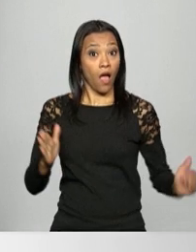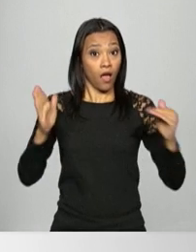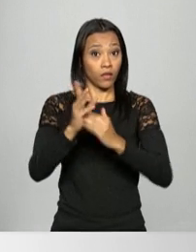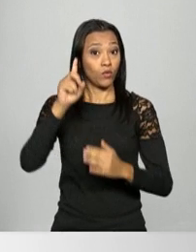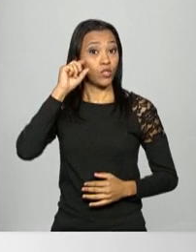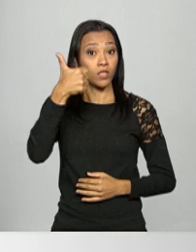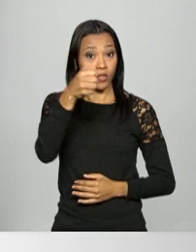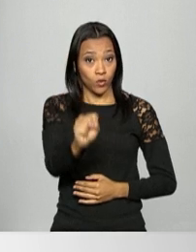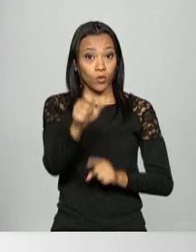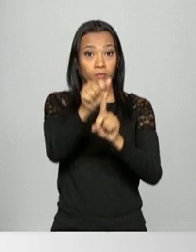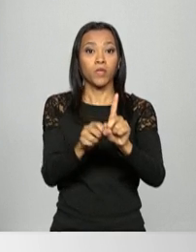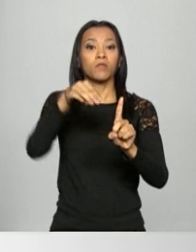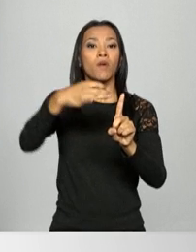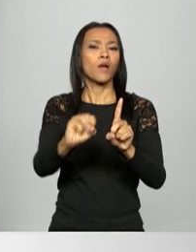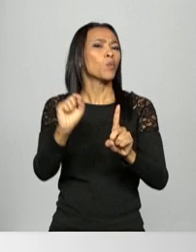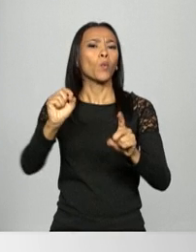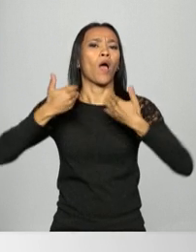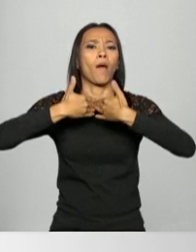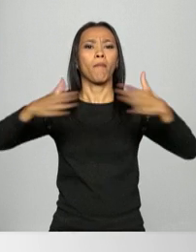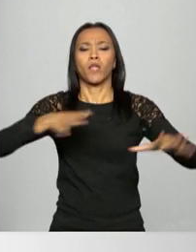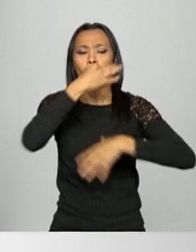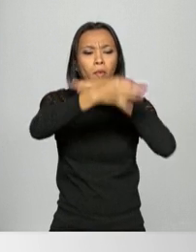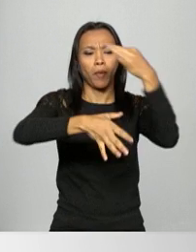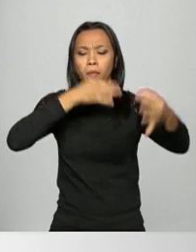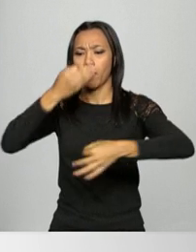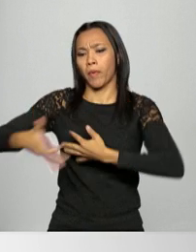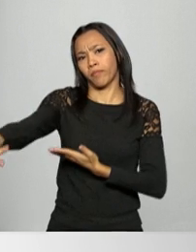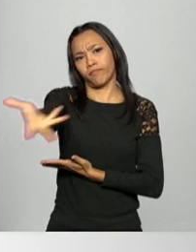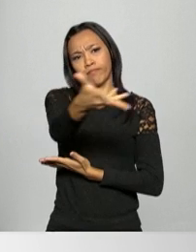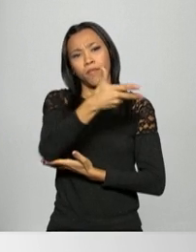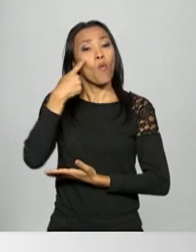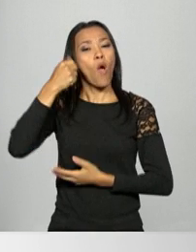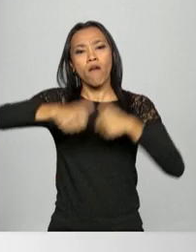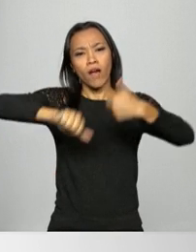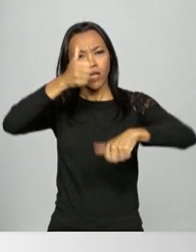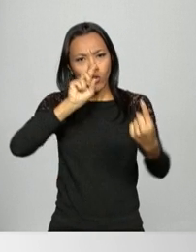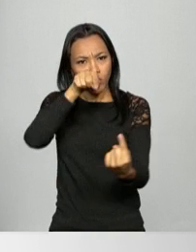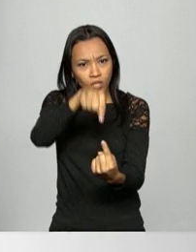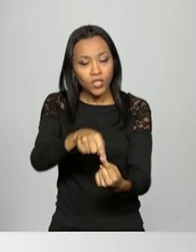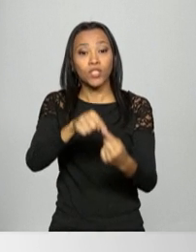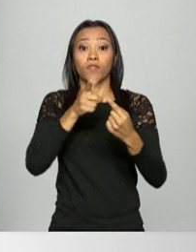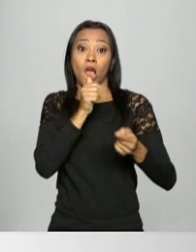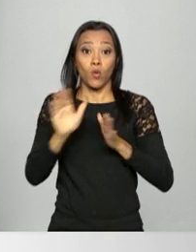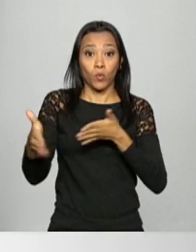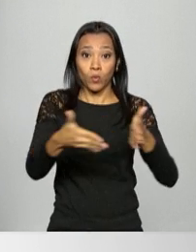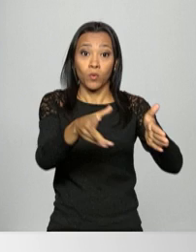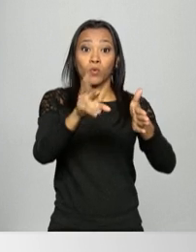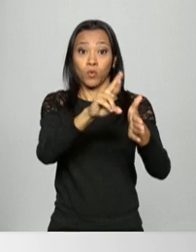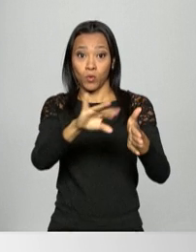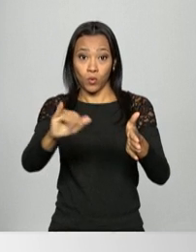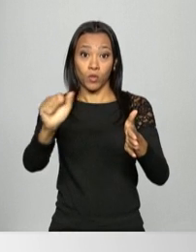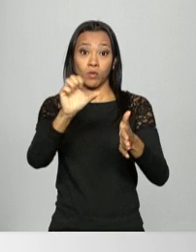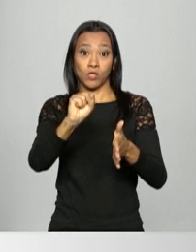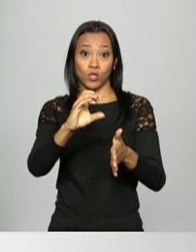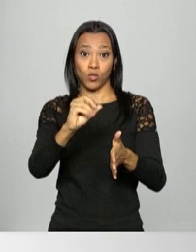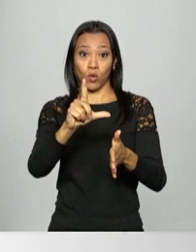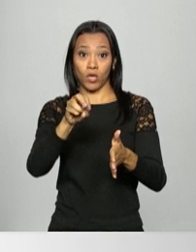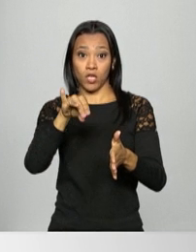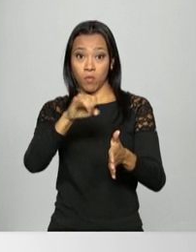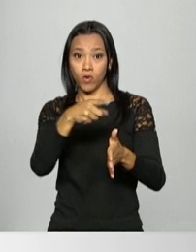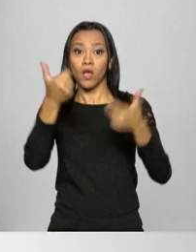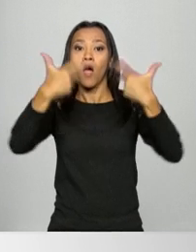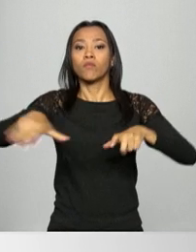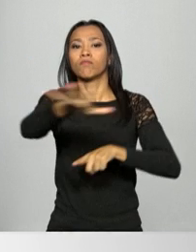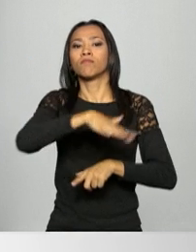Até o dia 18 de março está aberta a consulta pública para avaliação ambiental da bacia sedimentar terrestre do Rio Solimões,